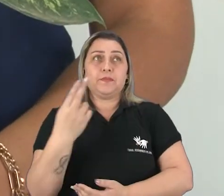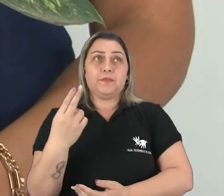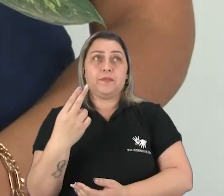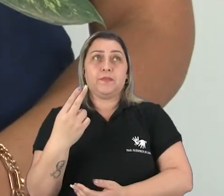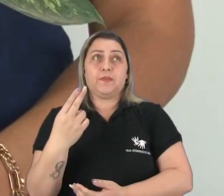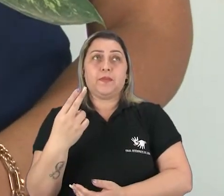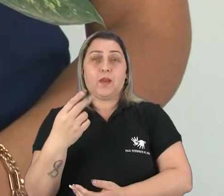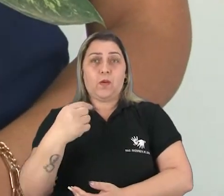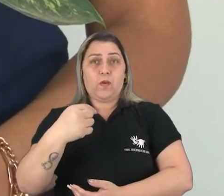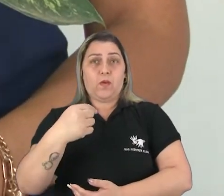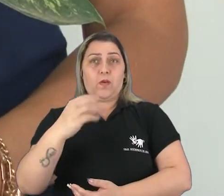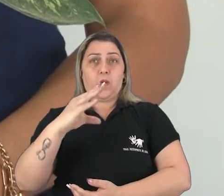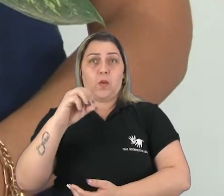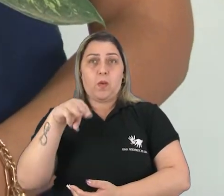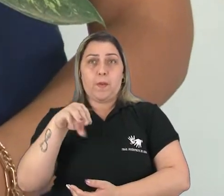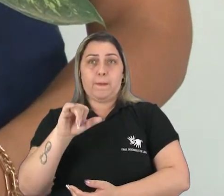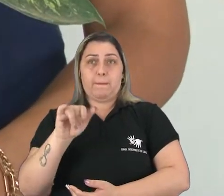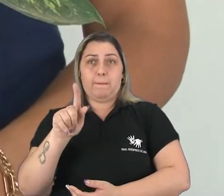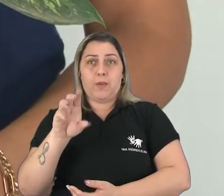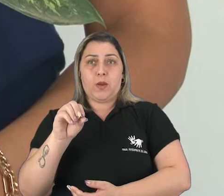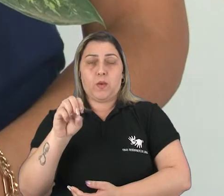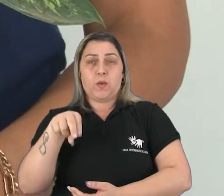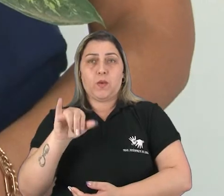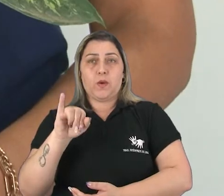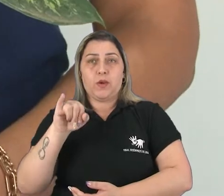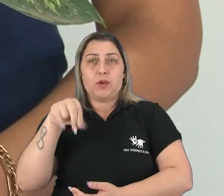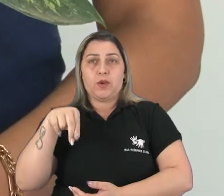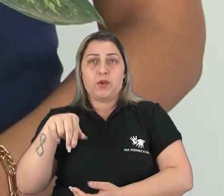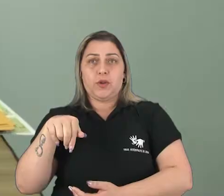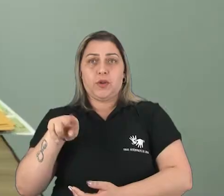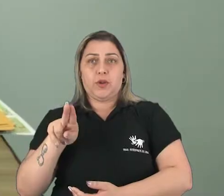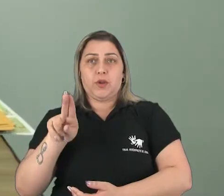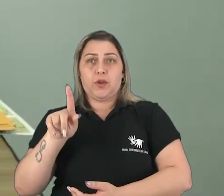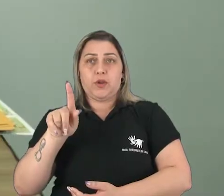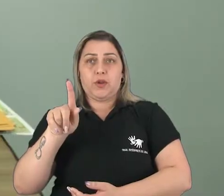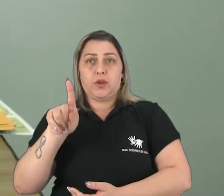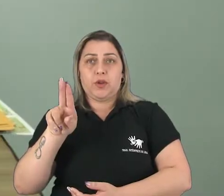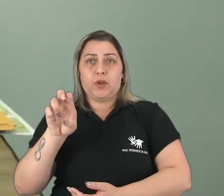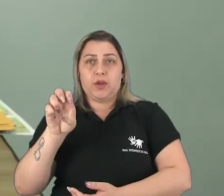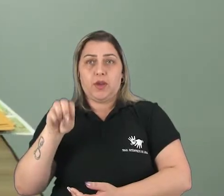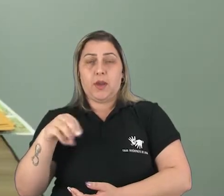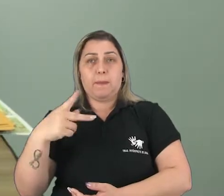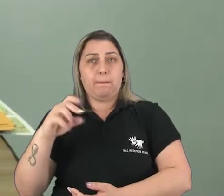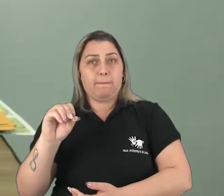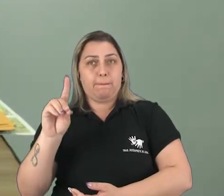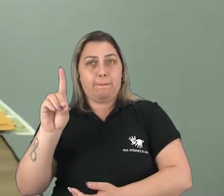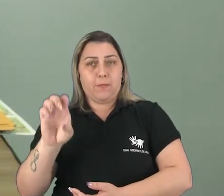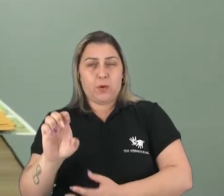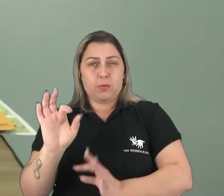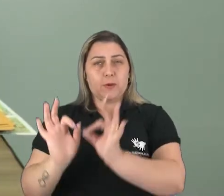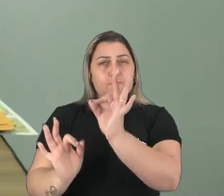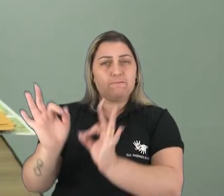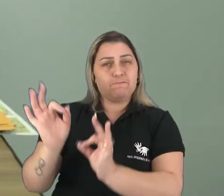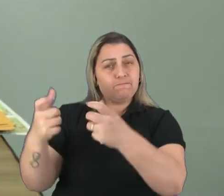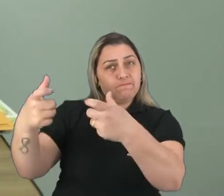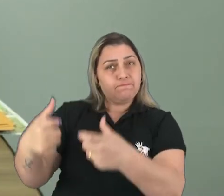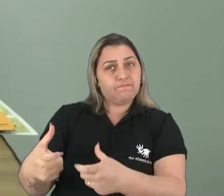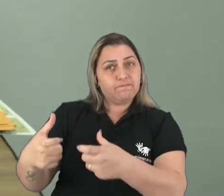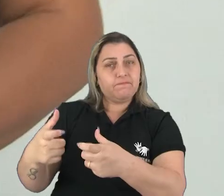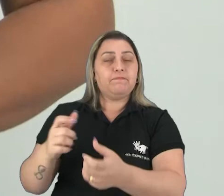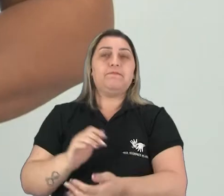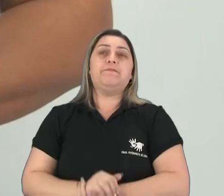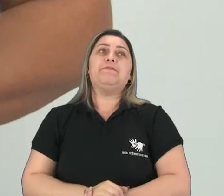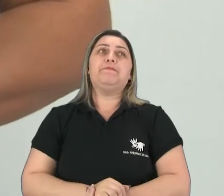Comigo Ninguém Pode. É uma planta que serve para ornamentar, ou seja, para decorar o